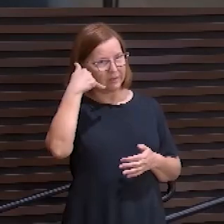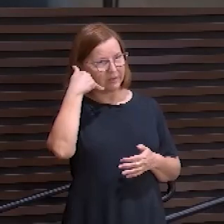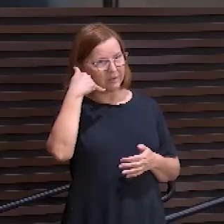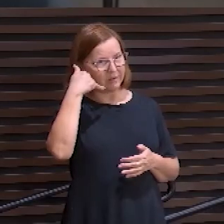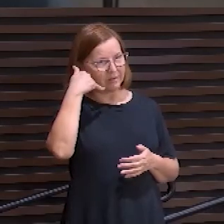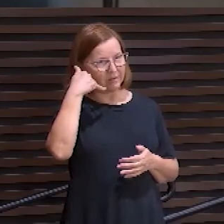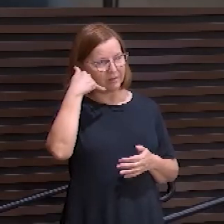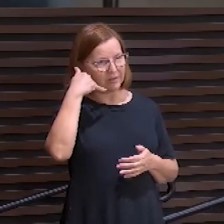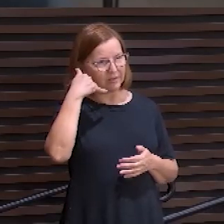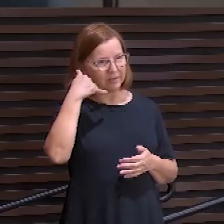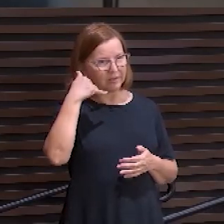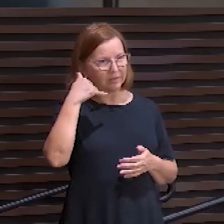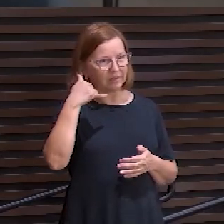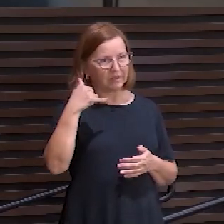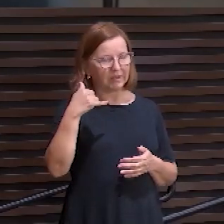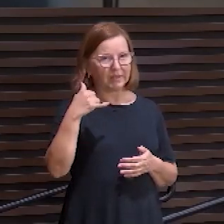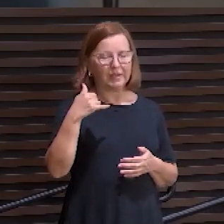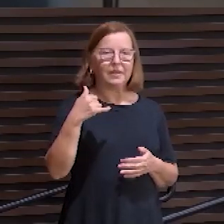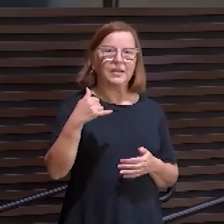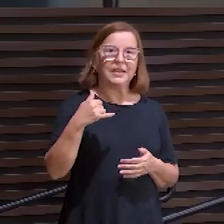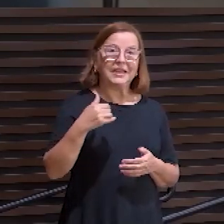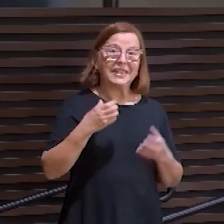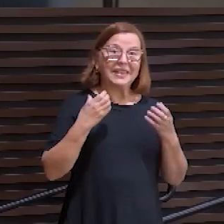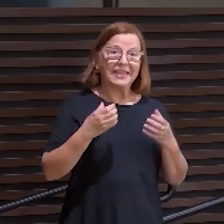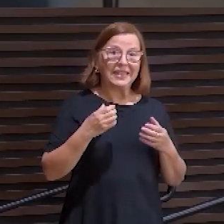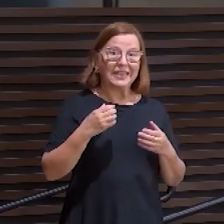e queria falar com um deputado